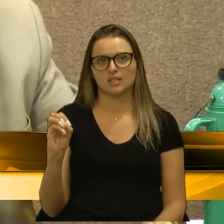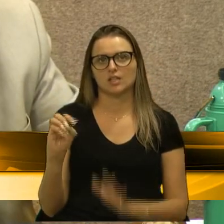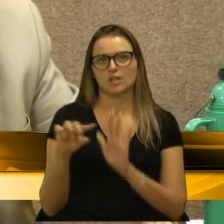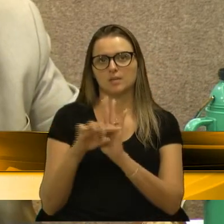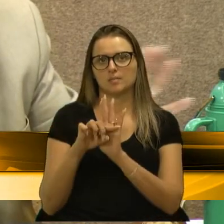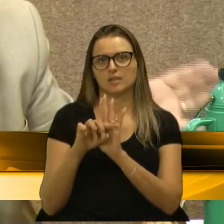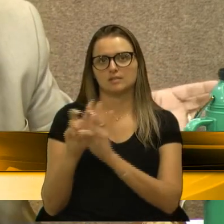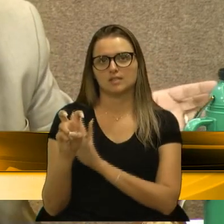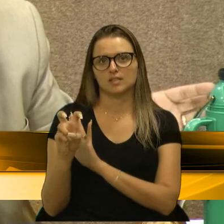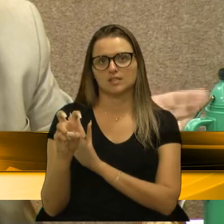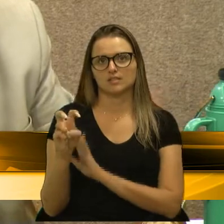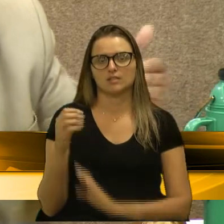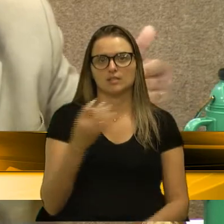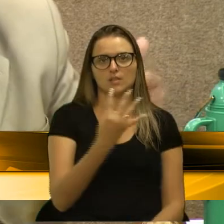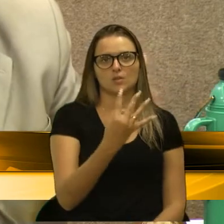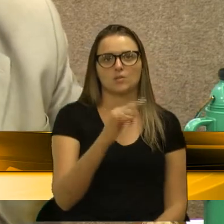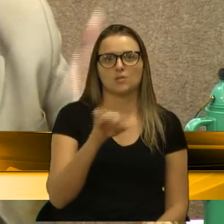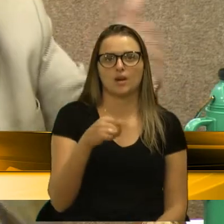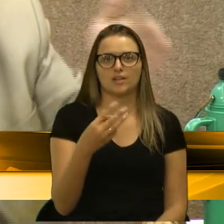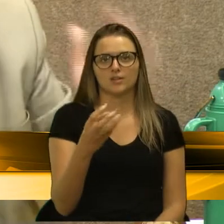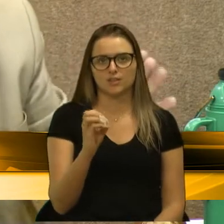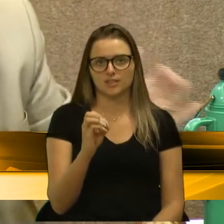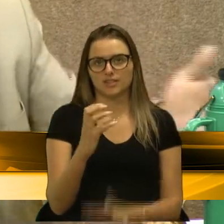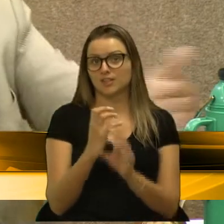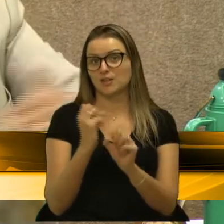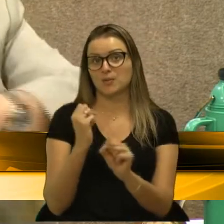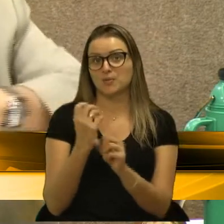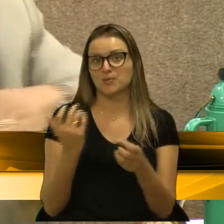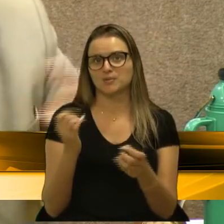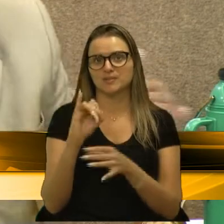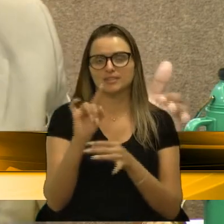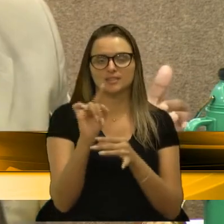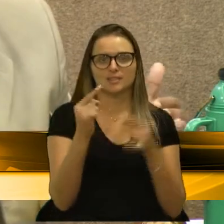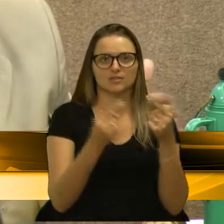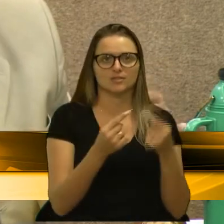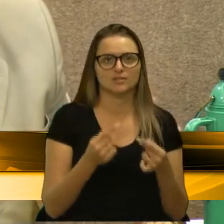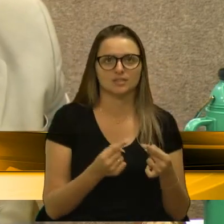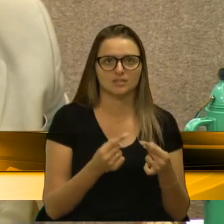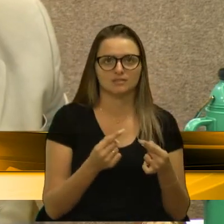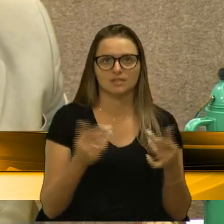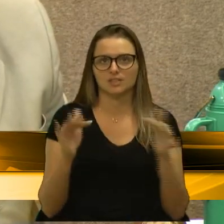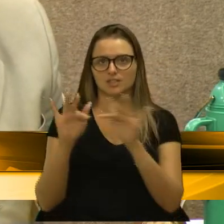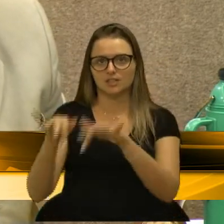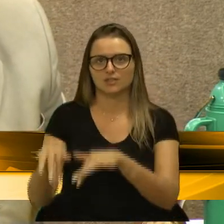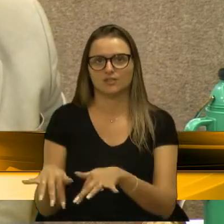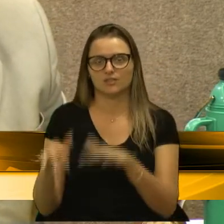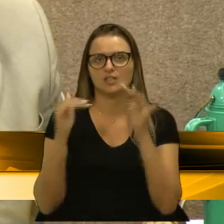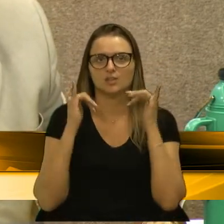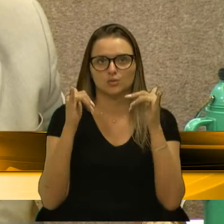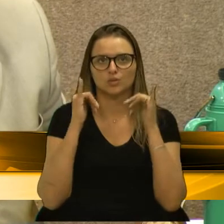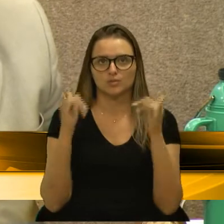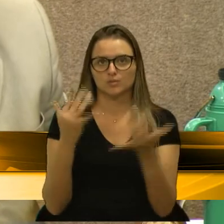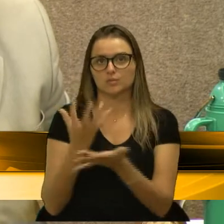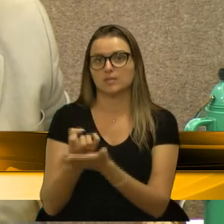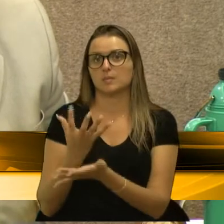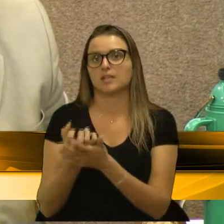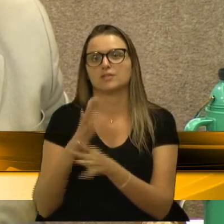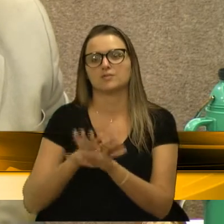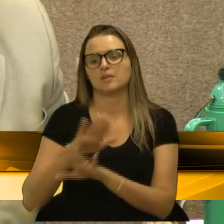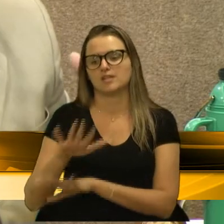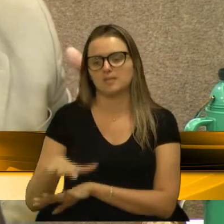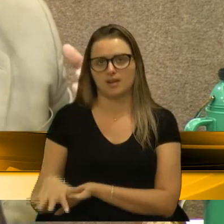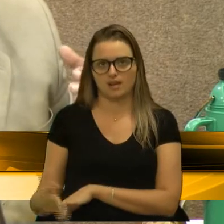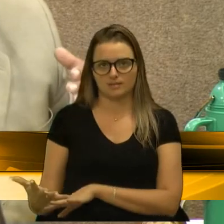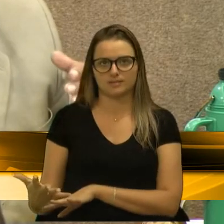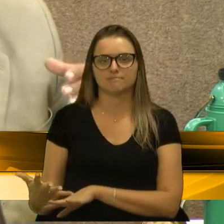5, 4,30. Então, quer dizer, se não fizermos essa discussão, você foi o transporte urbano, com os aplicativos que estão aí. Então, acho